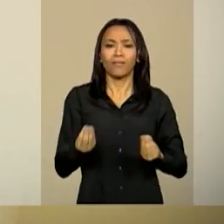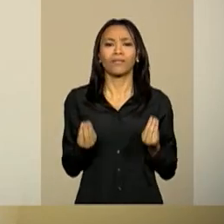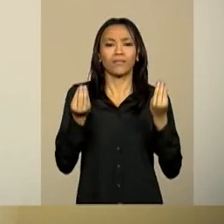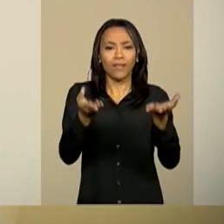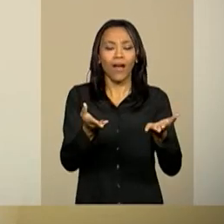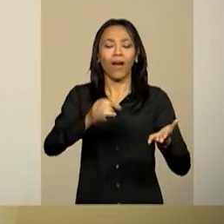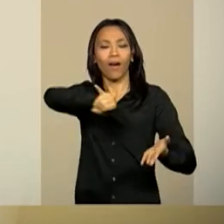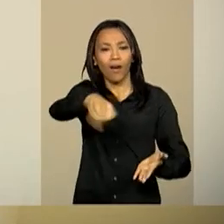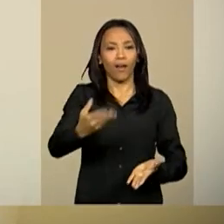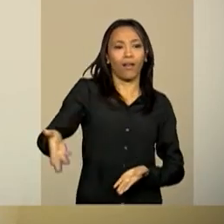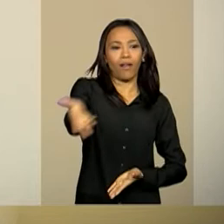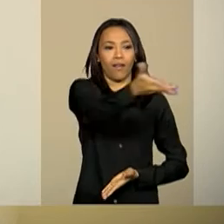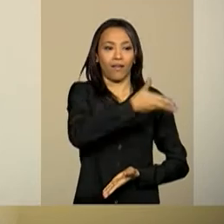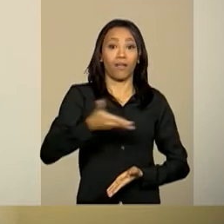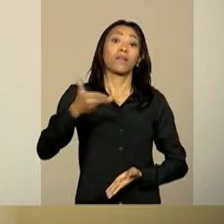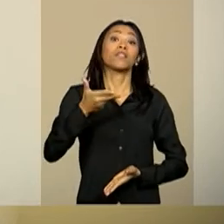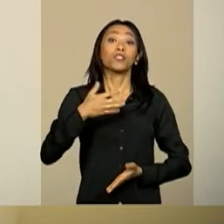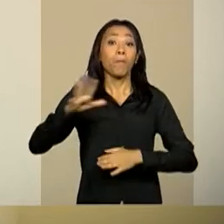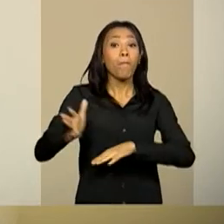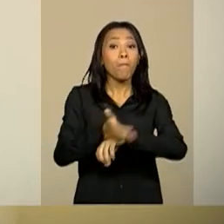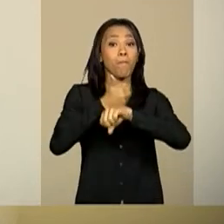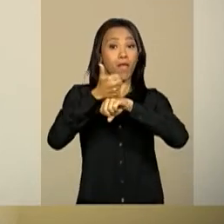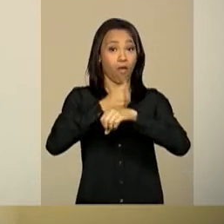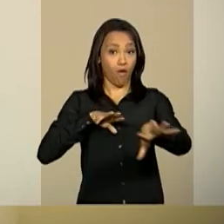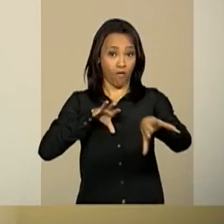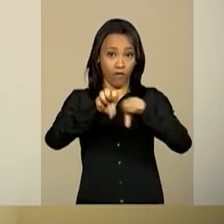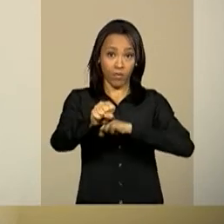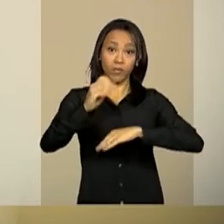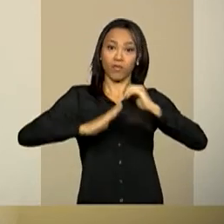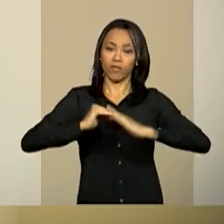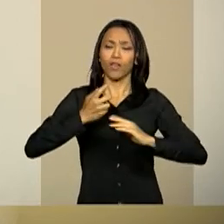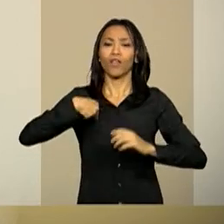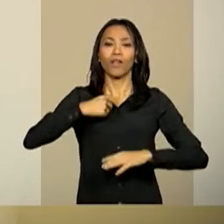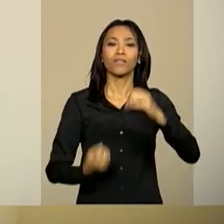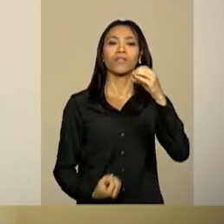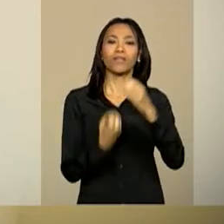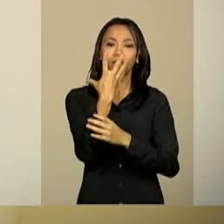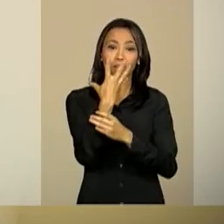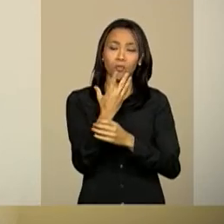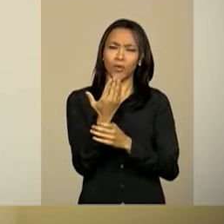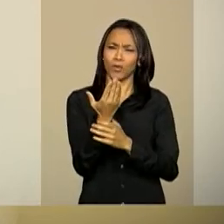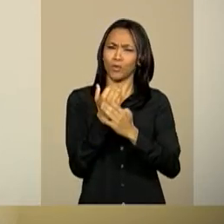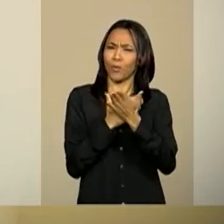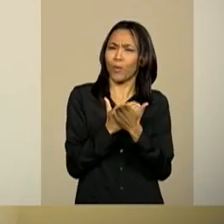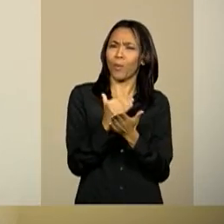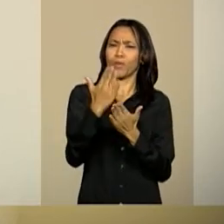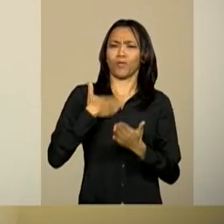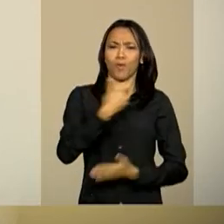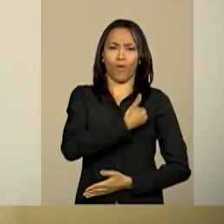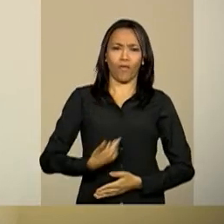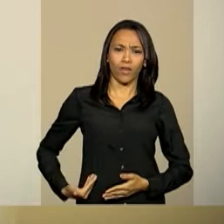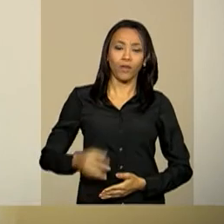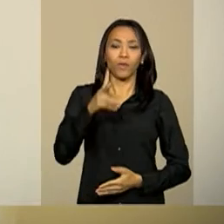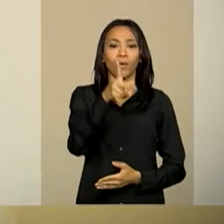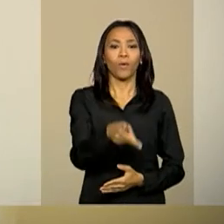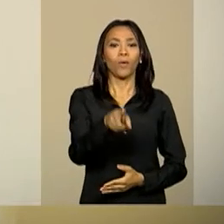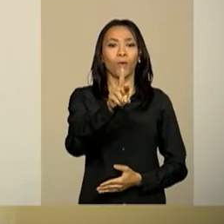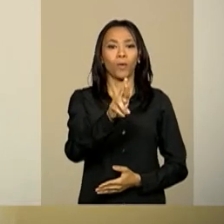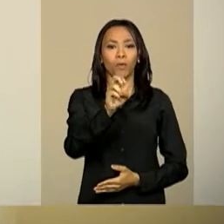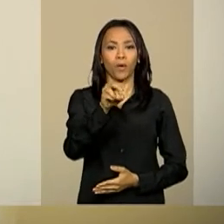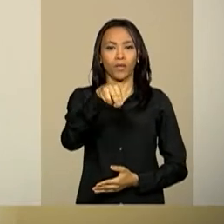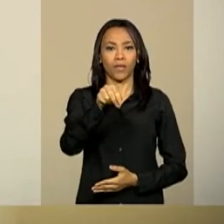aos brasileiros de melhorar sua formação profissional que Nós criamos no início de meu governo o Pronatec